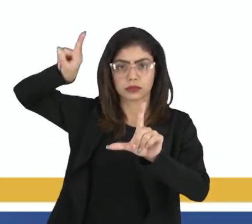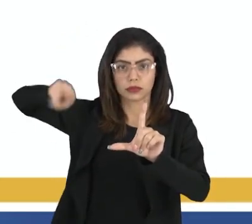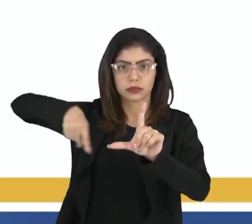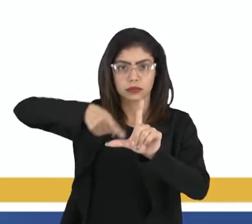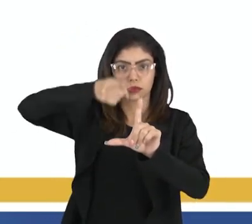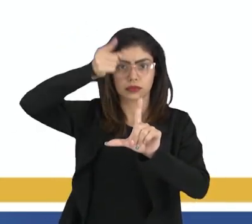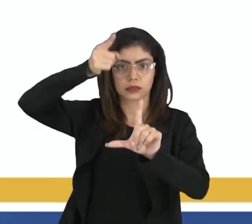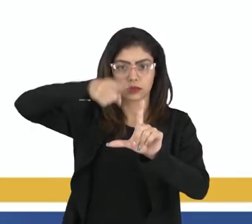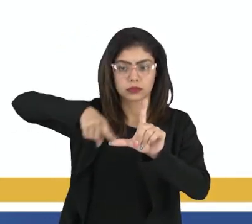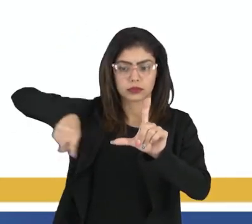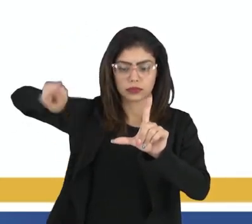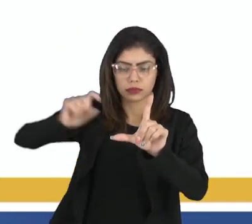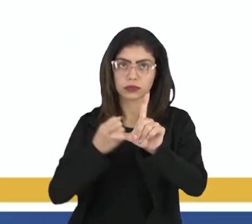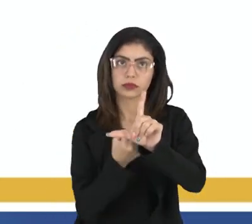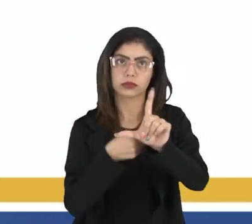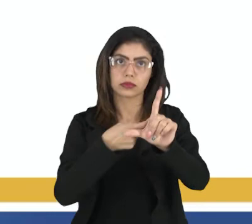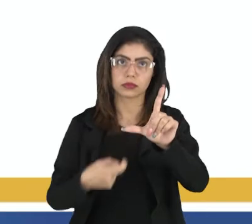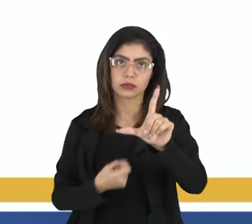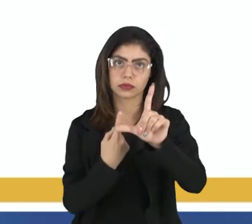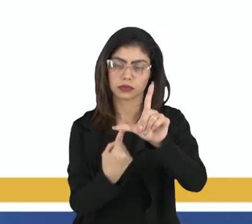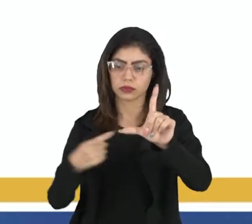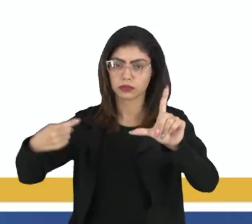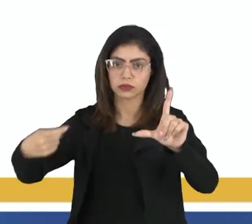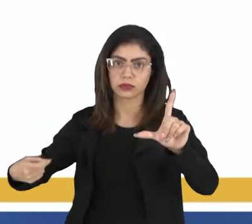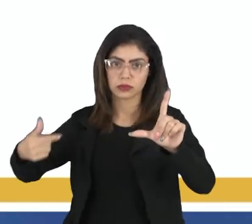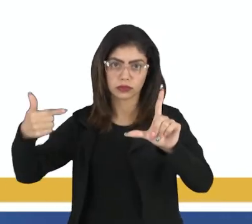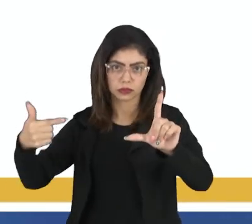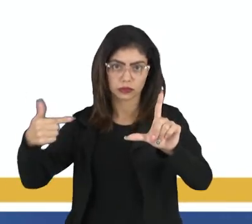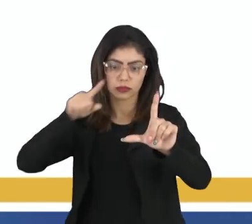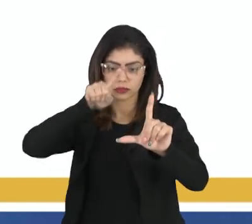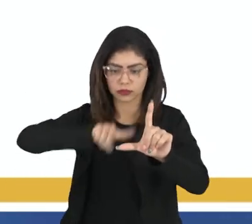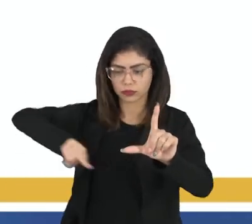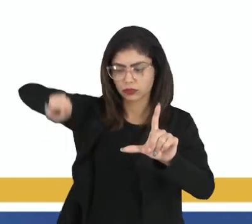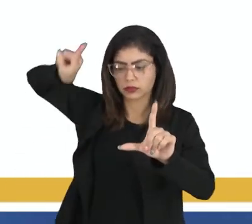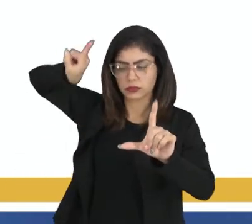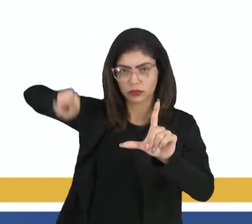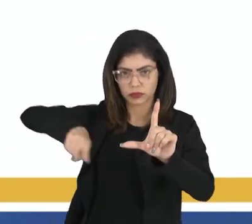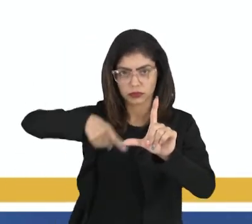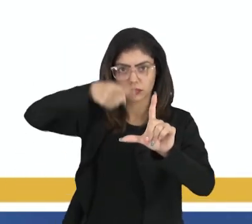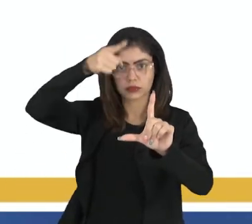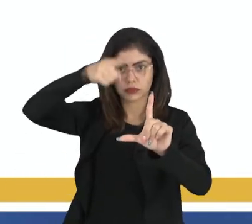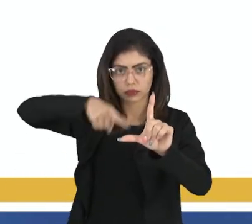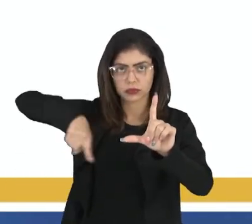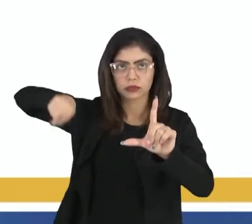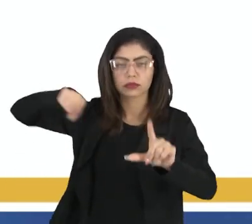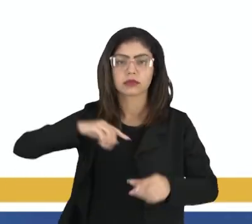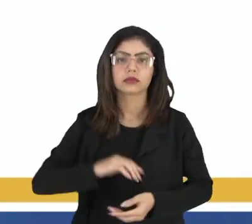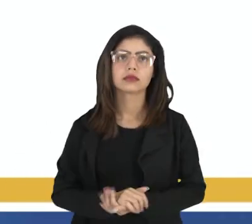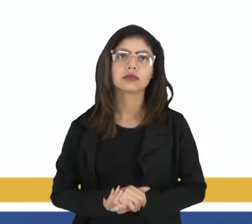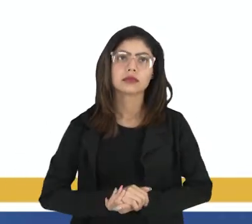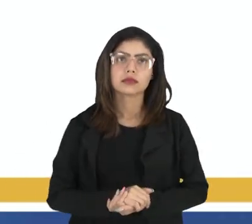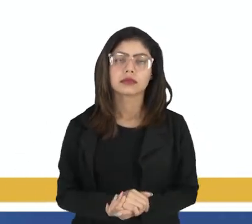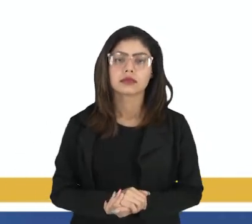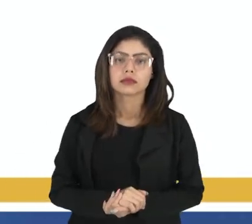2 pontos aí, eles são bem distintos, tá, pessoal? x1, x2.